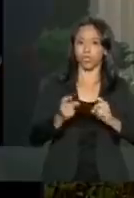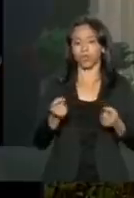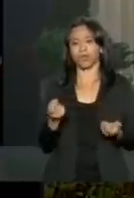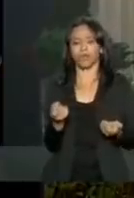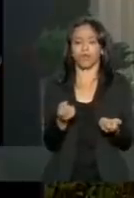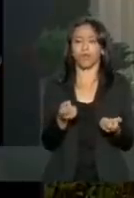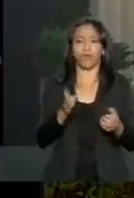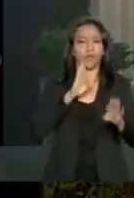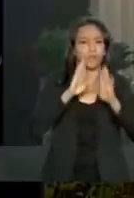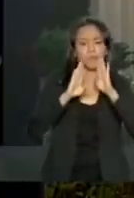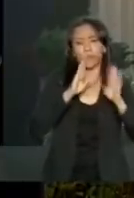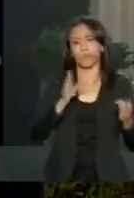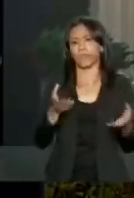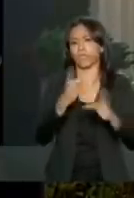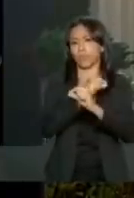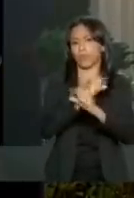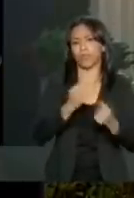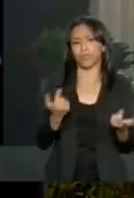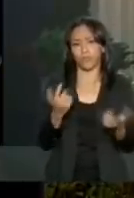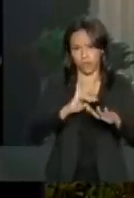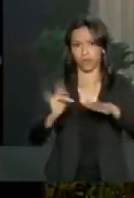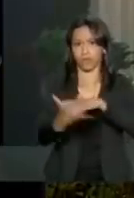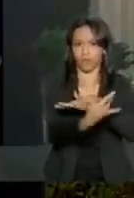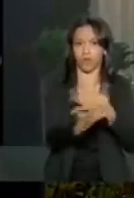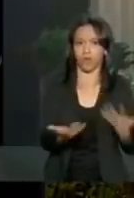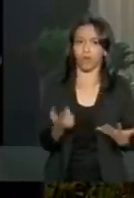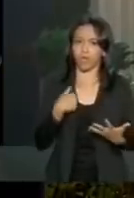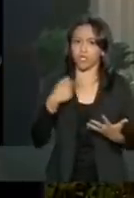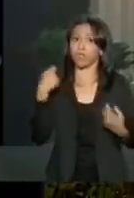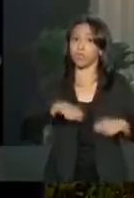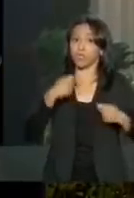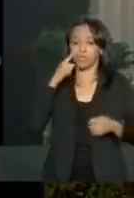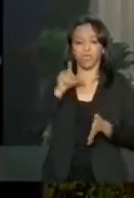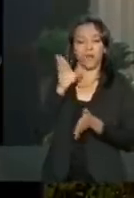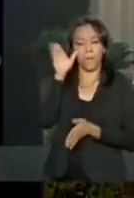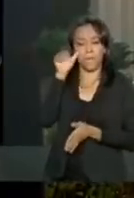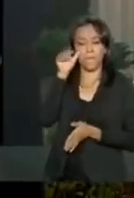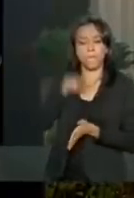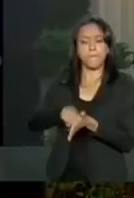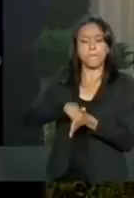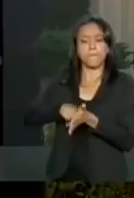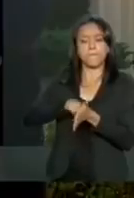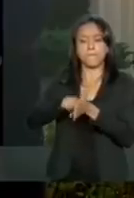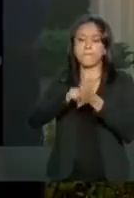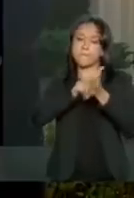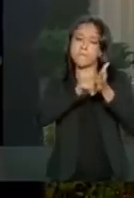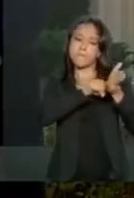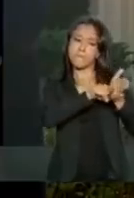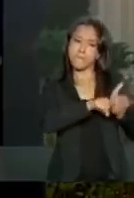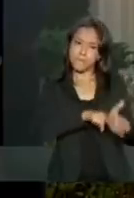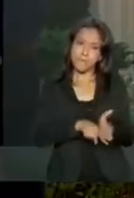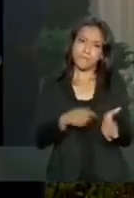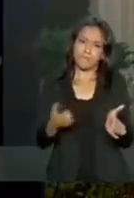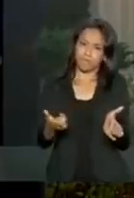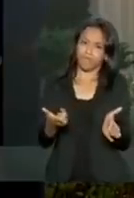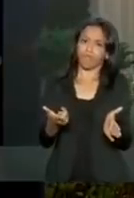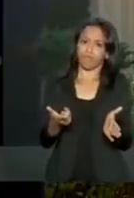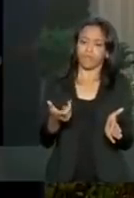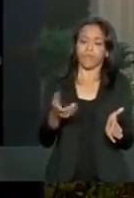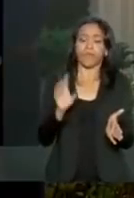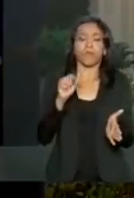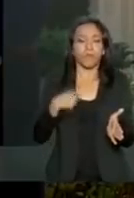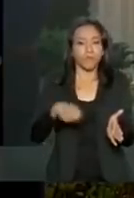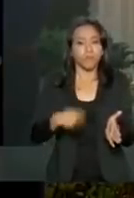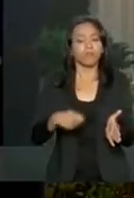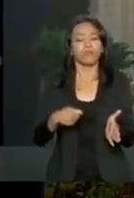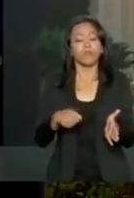Twitter, e eu acho que nós precisamos apurar essa situação. É uma situação de conluio e seria justo dizer